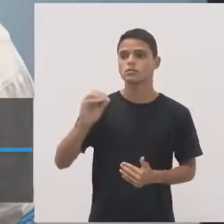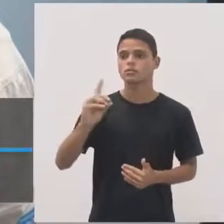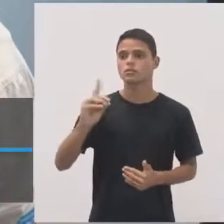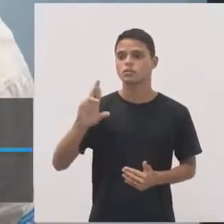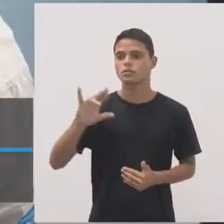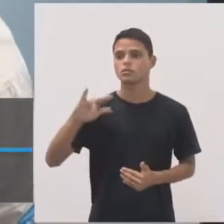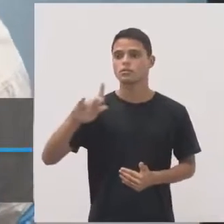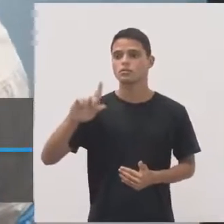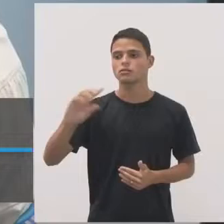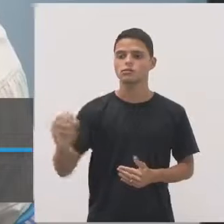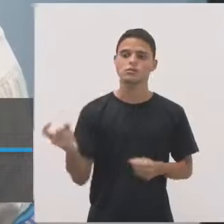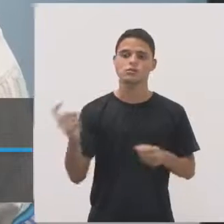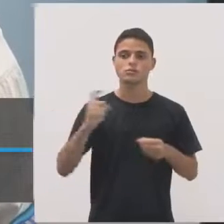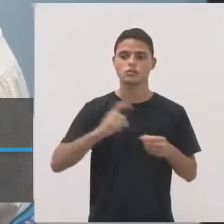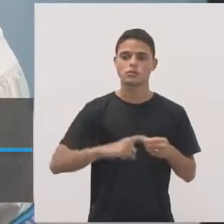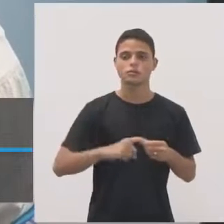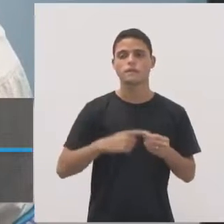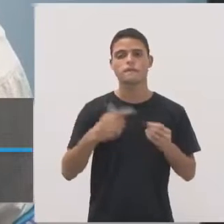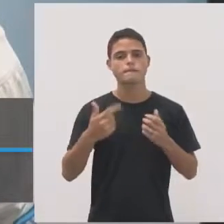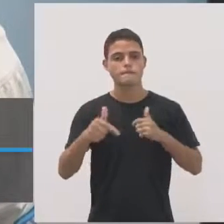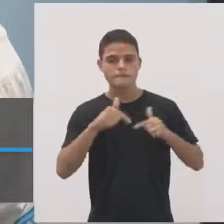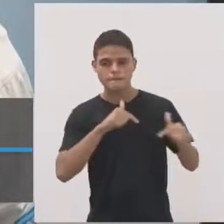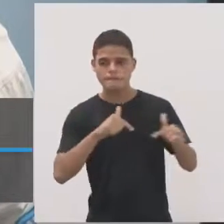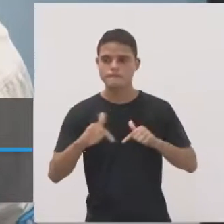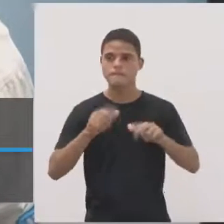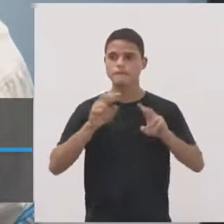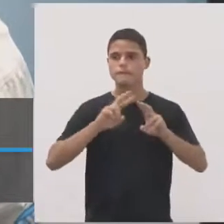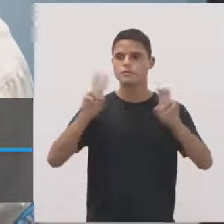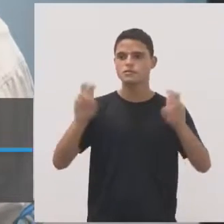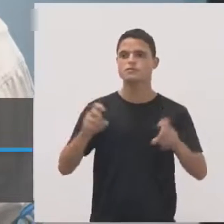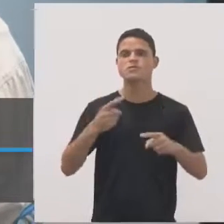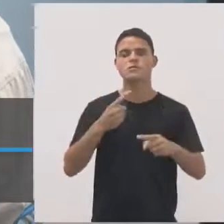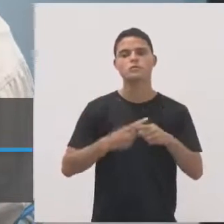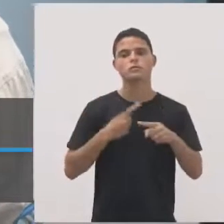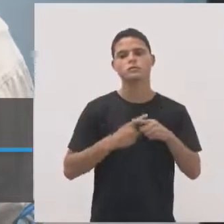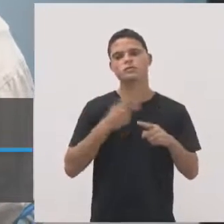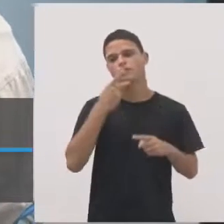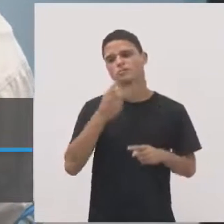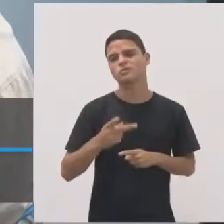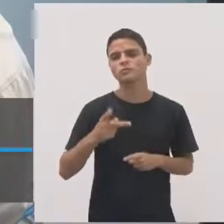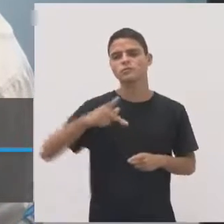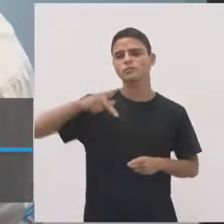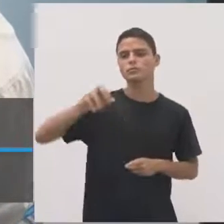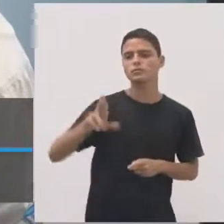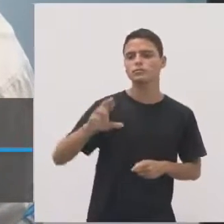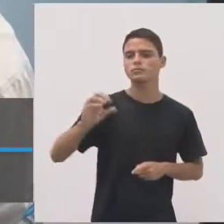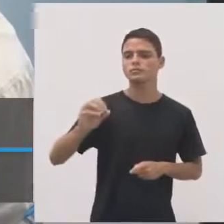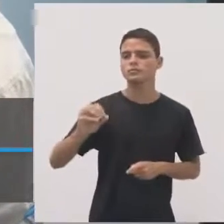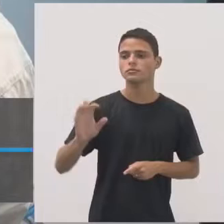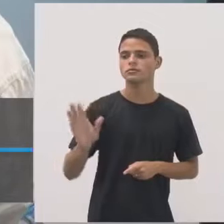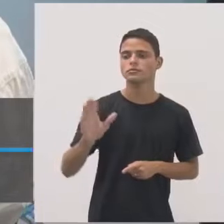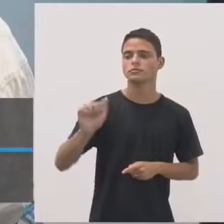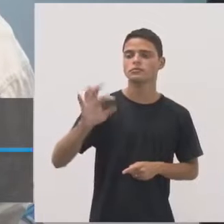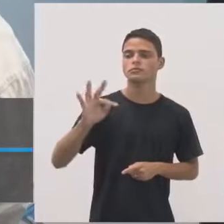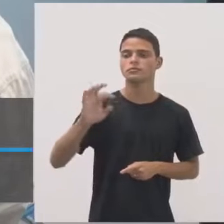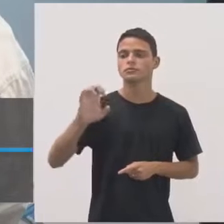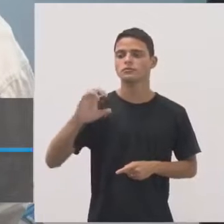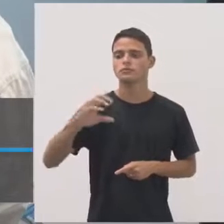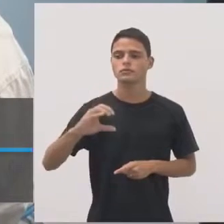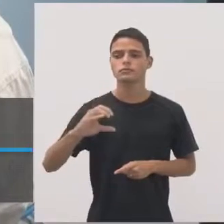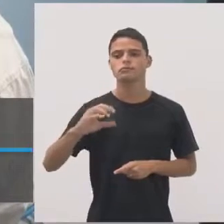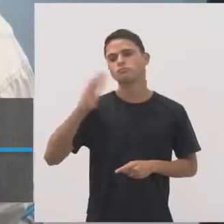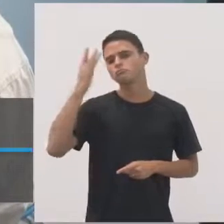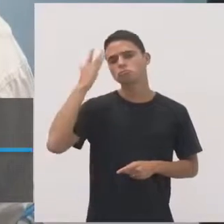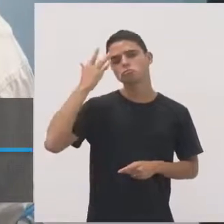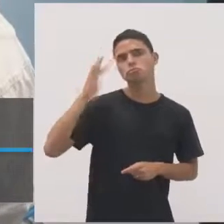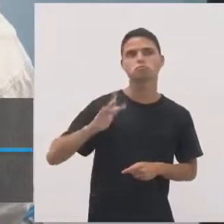pra gente trabalhar essa temática, porque o pessoal fala assim, eu sou Proatec, mas eu não sei especificamente, não sei